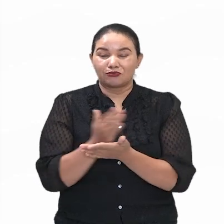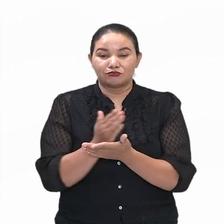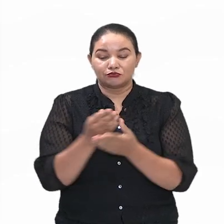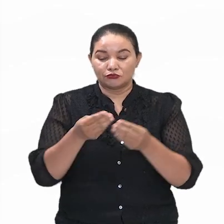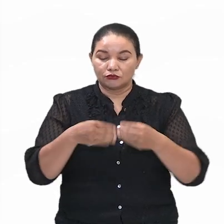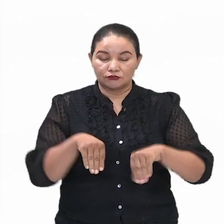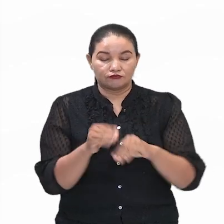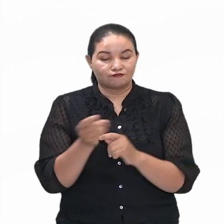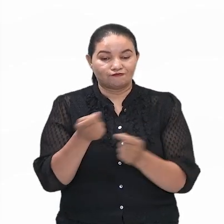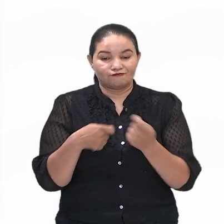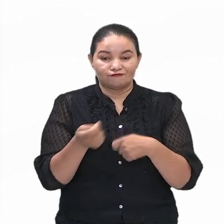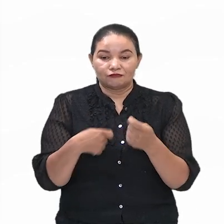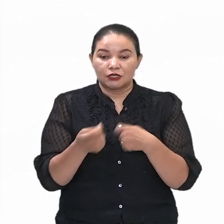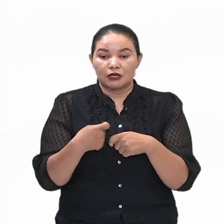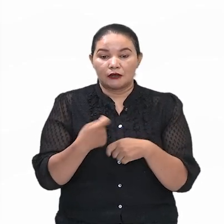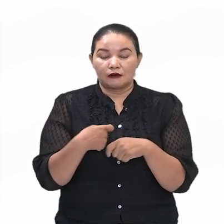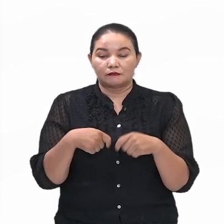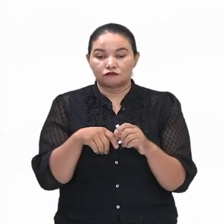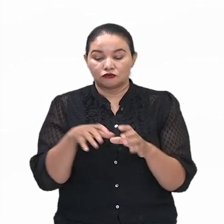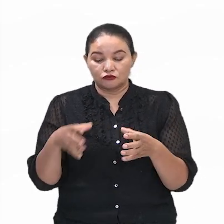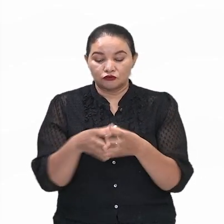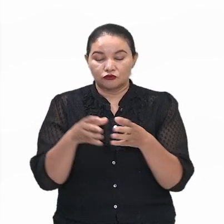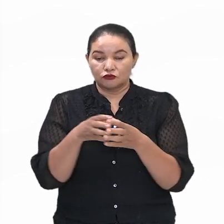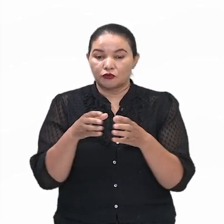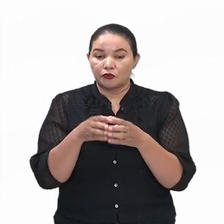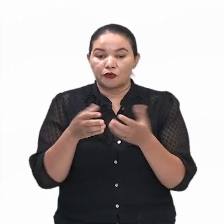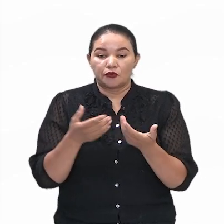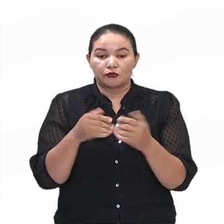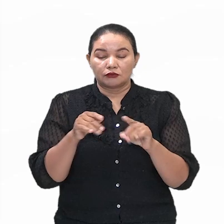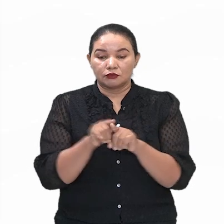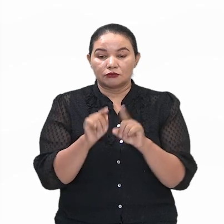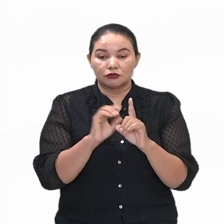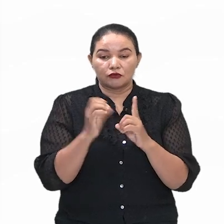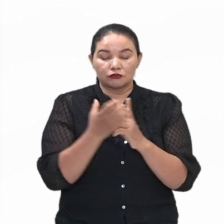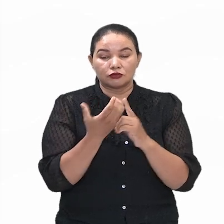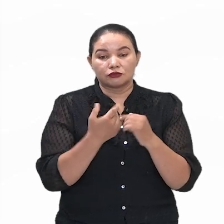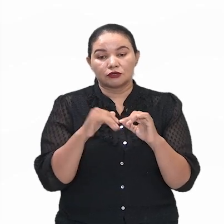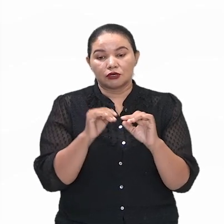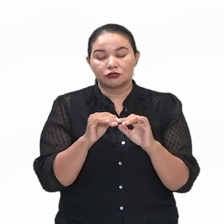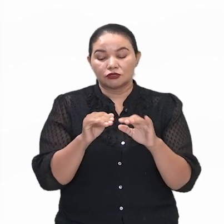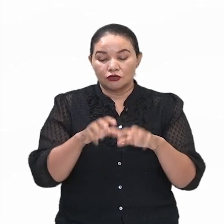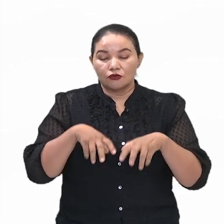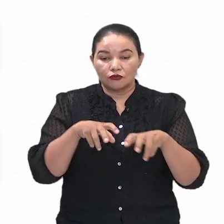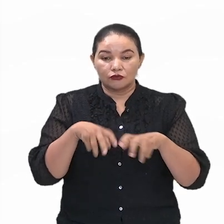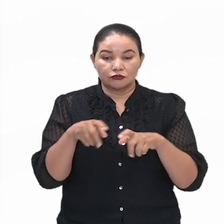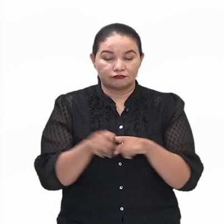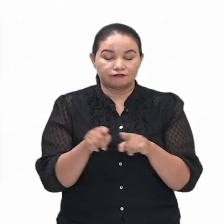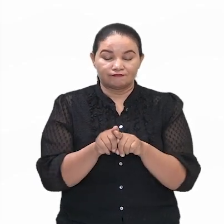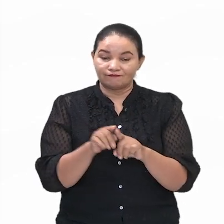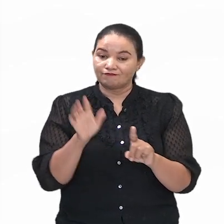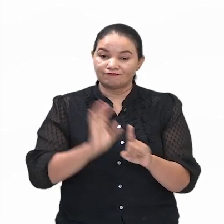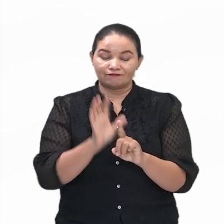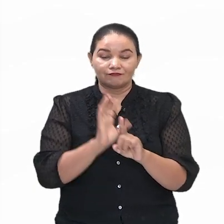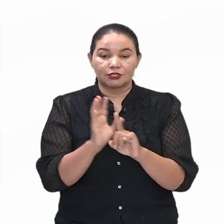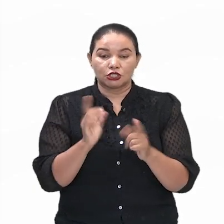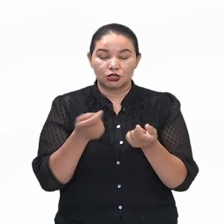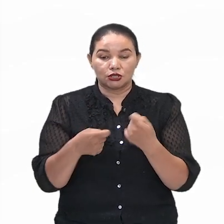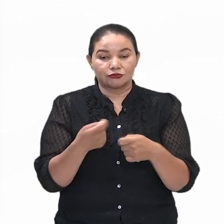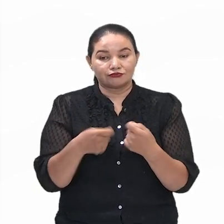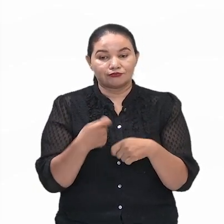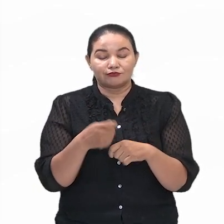aos pequenos agricultores e comunidades rurais. Então, esses impactos econômicos vão ser sentidos e vão